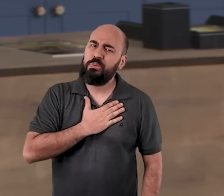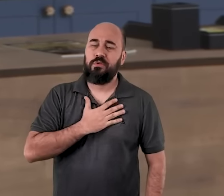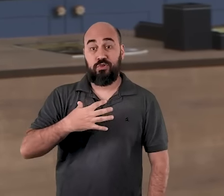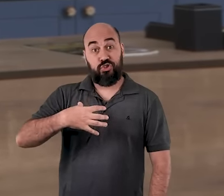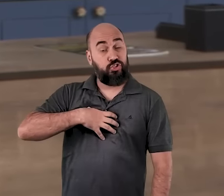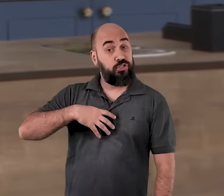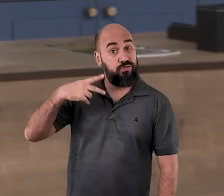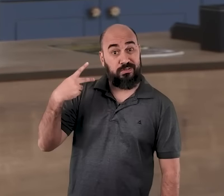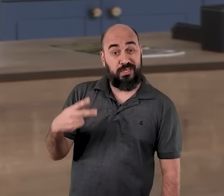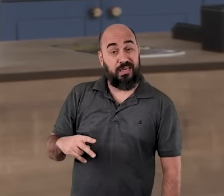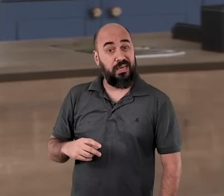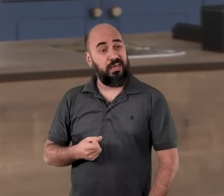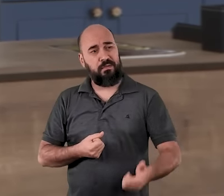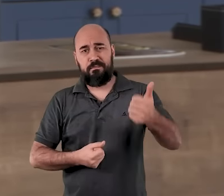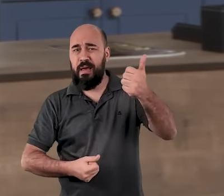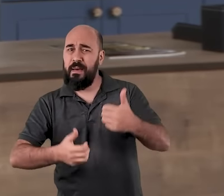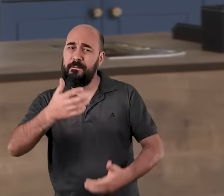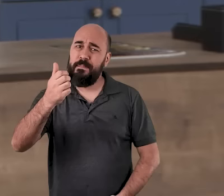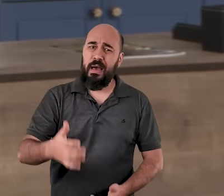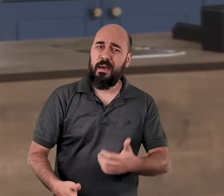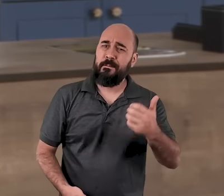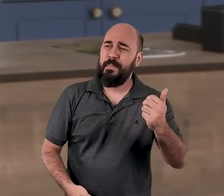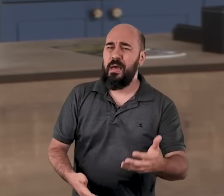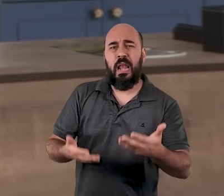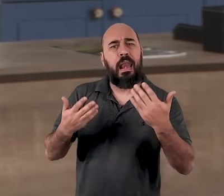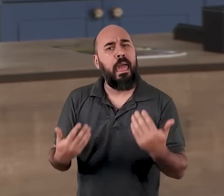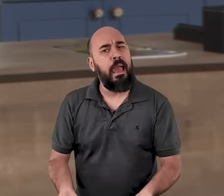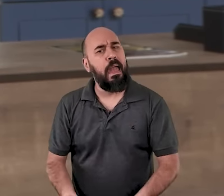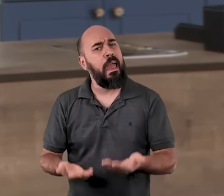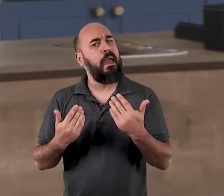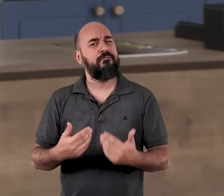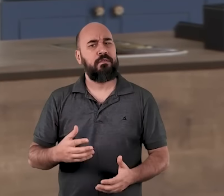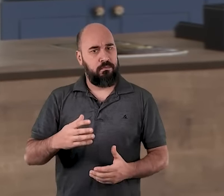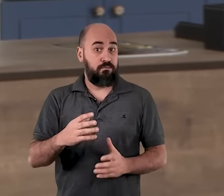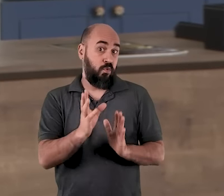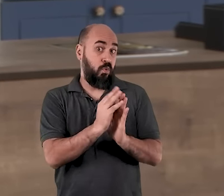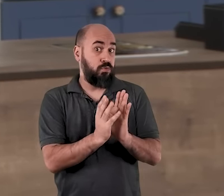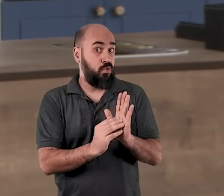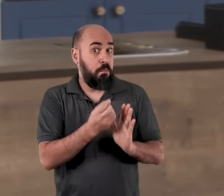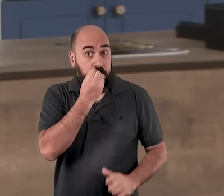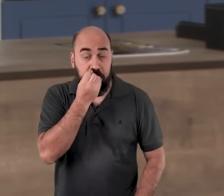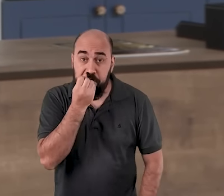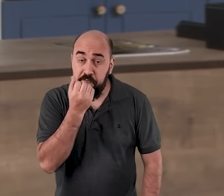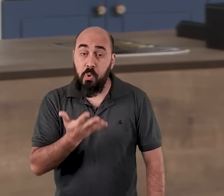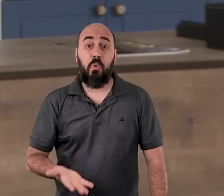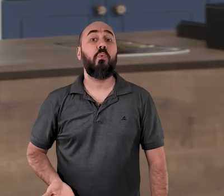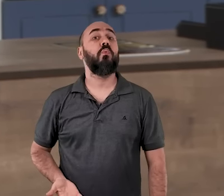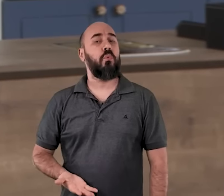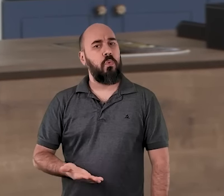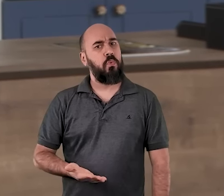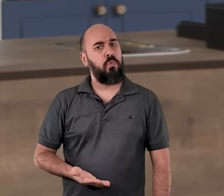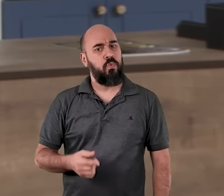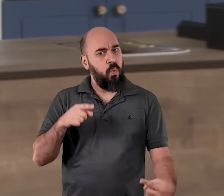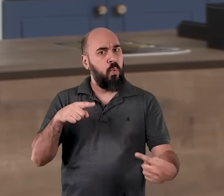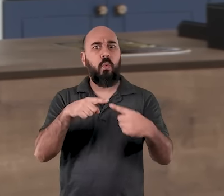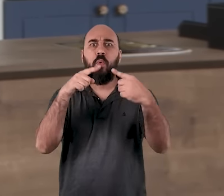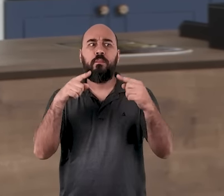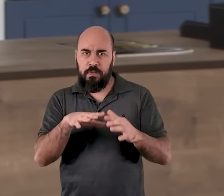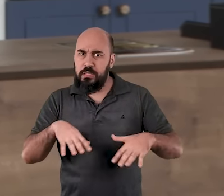dele descontraído de apresentar e com um conteúdo muito bonito, muito, muito atual, muito pertinente para a